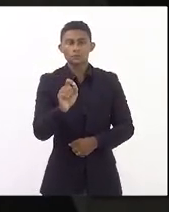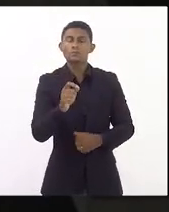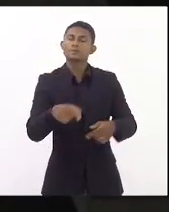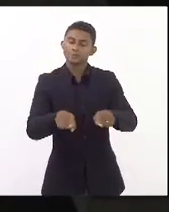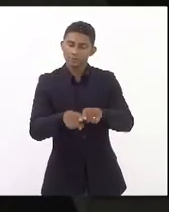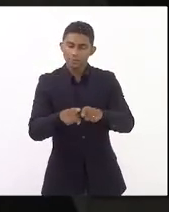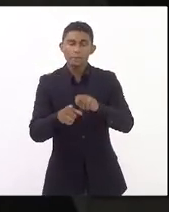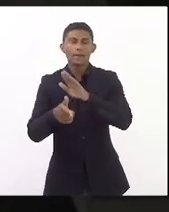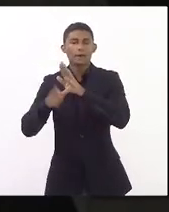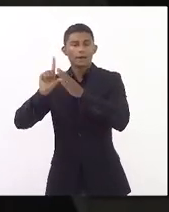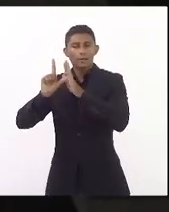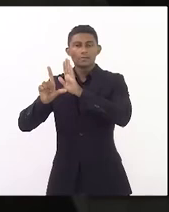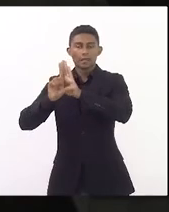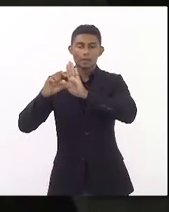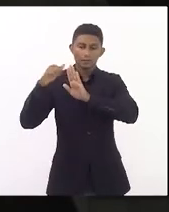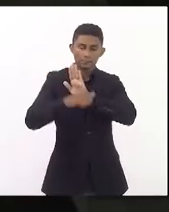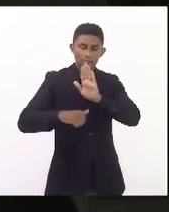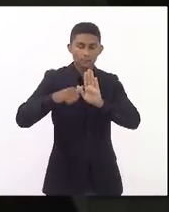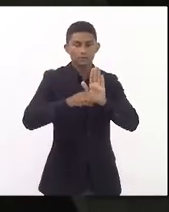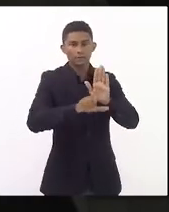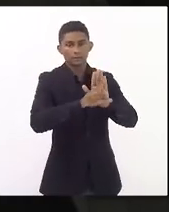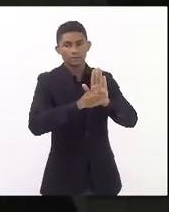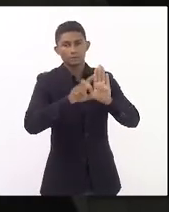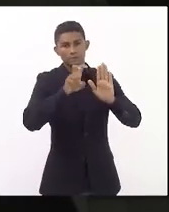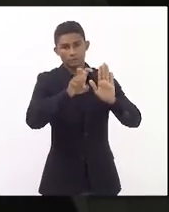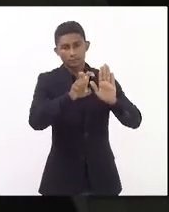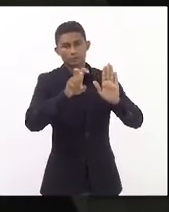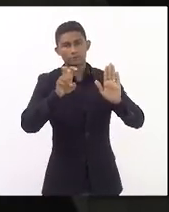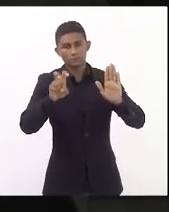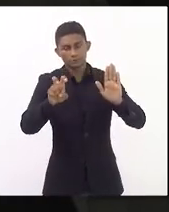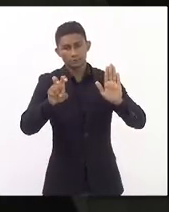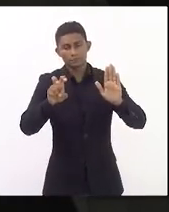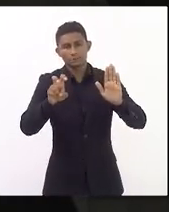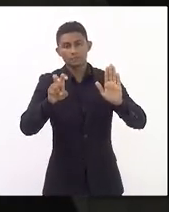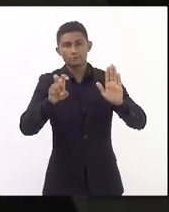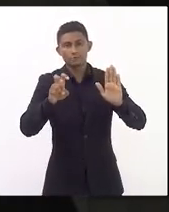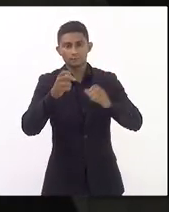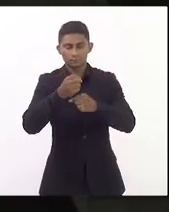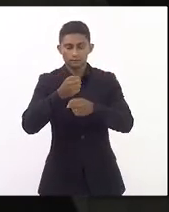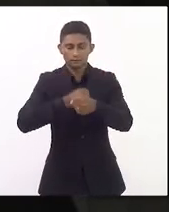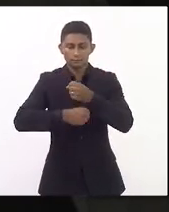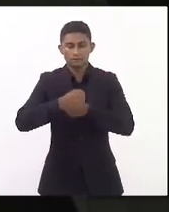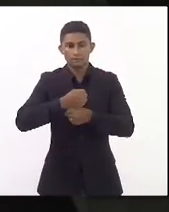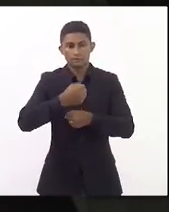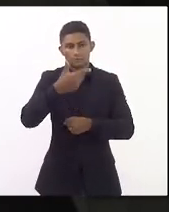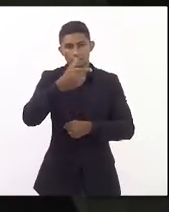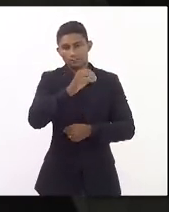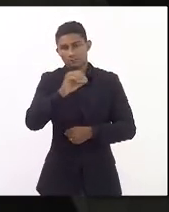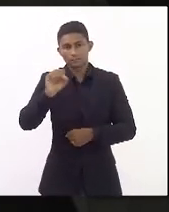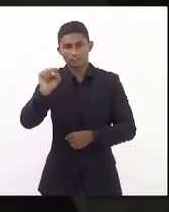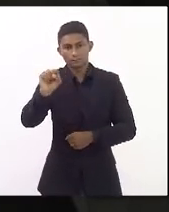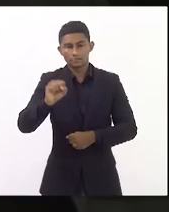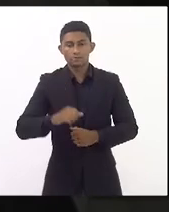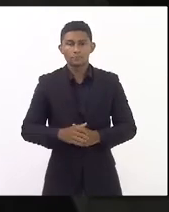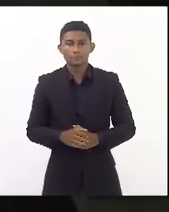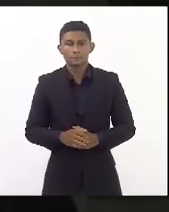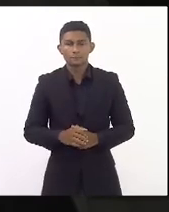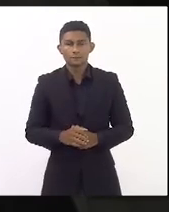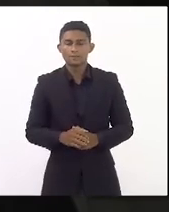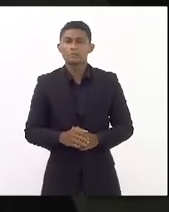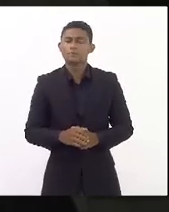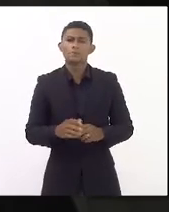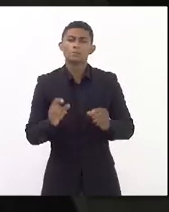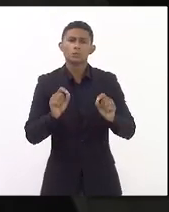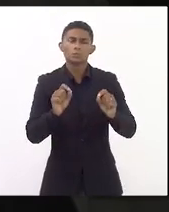legislação já existente, a Lei 5355, de 2008, no sentido de fazer